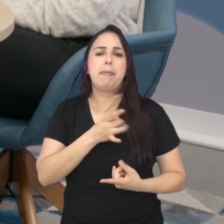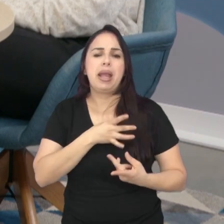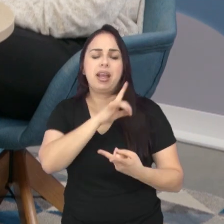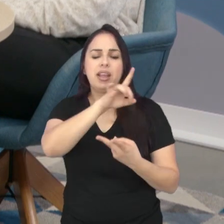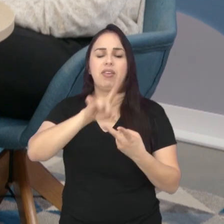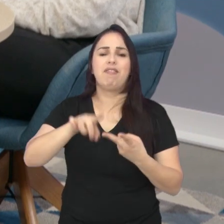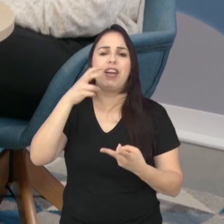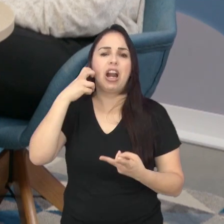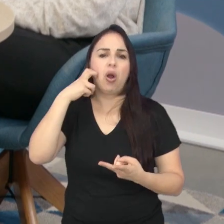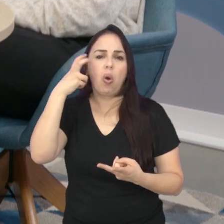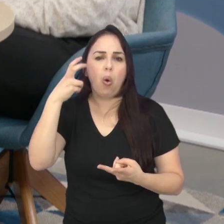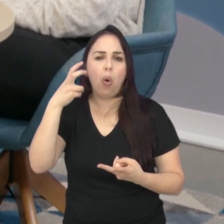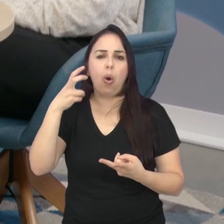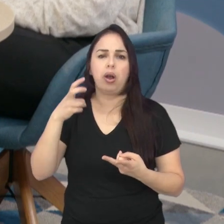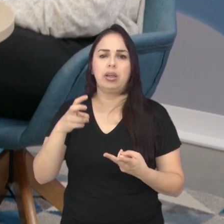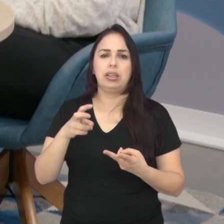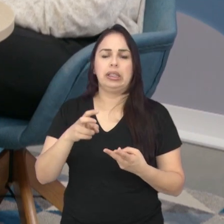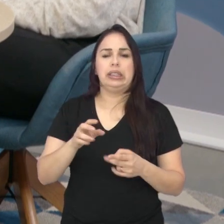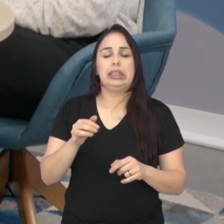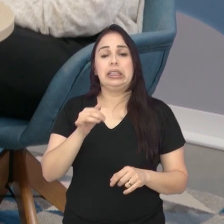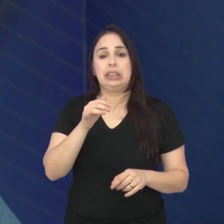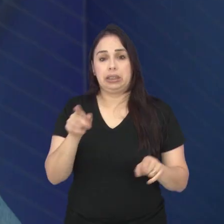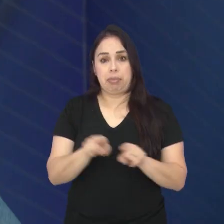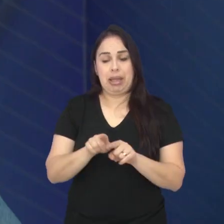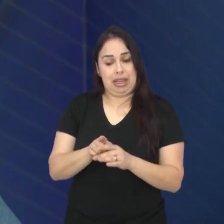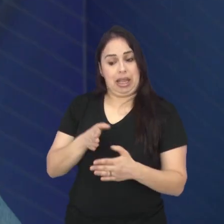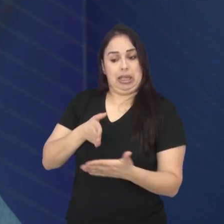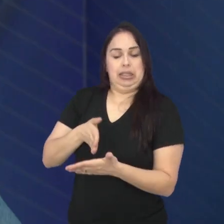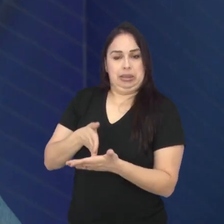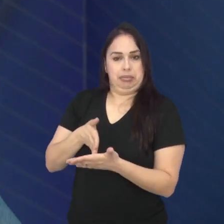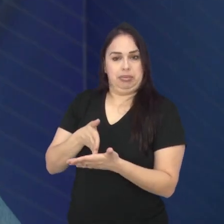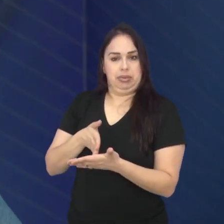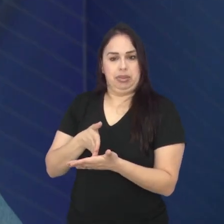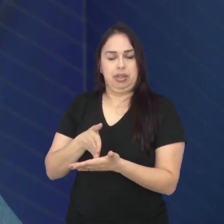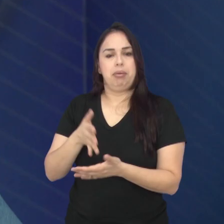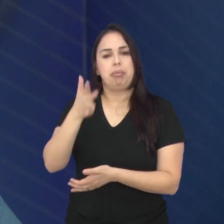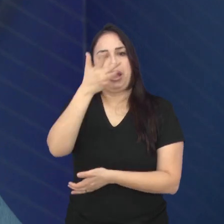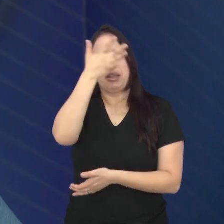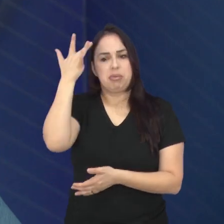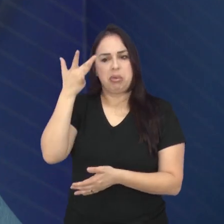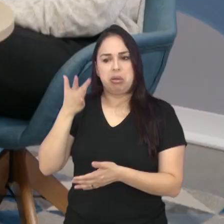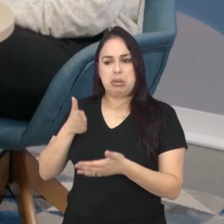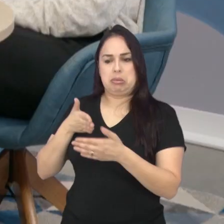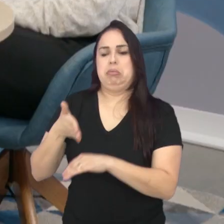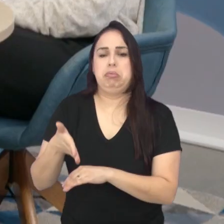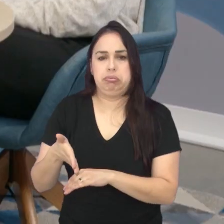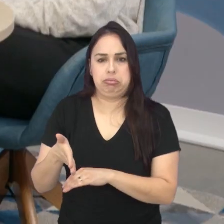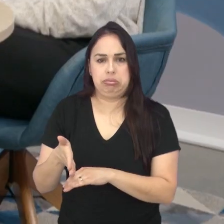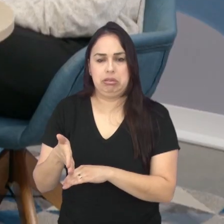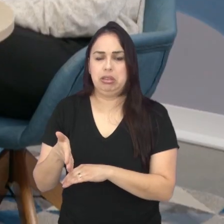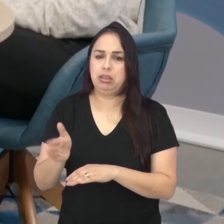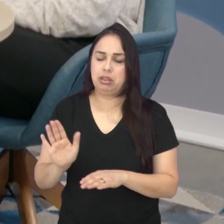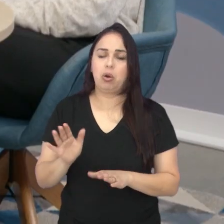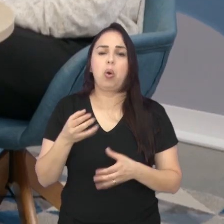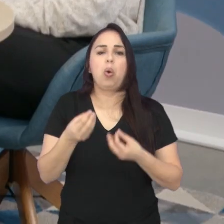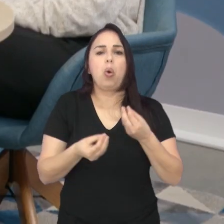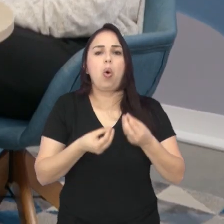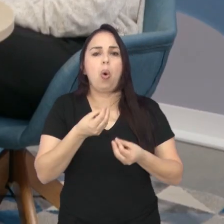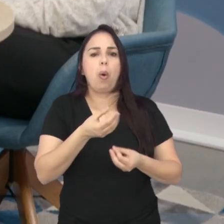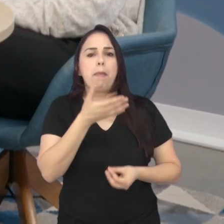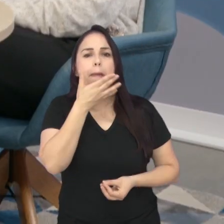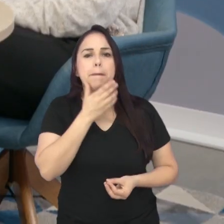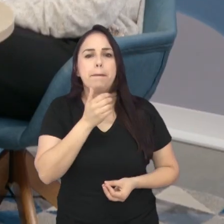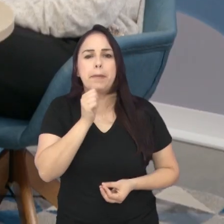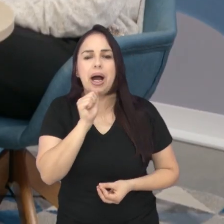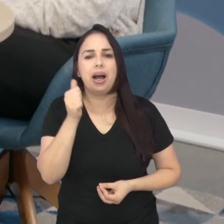quer que a outra pessoa também invada, porque muitas vezes as pessoas se sentem invadidas, né? Como chegar, como uma mãe, um pai, uma